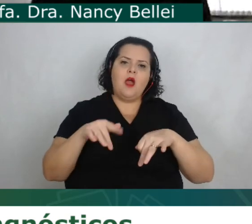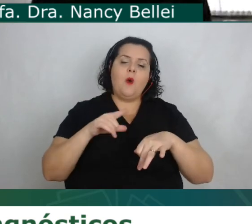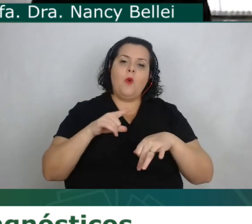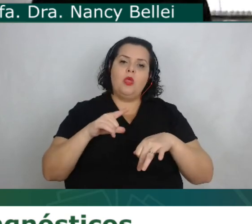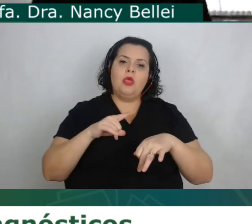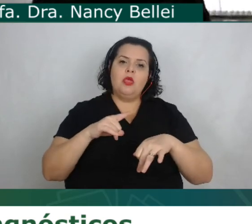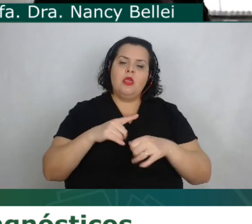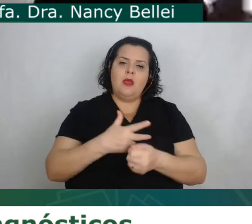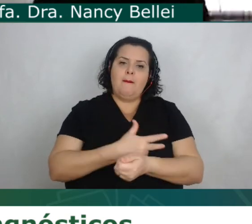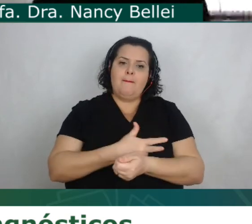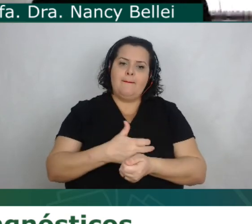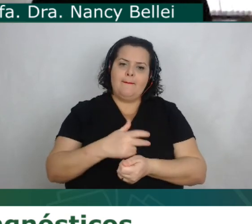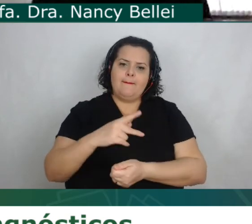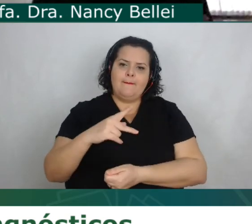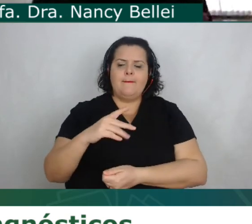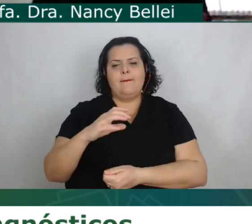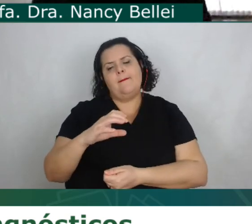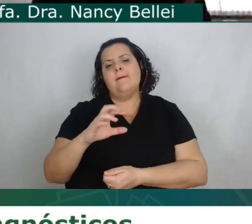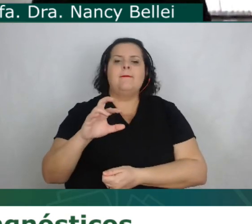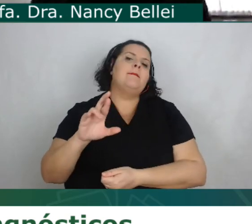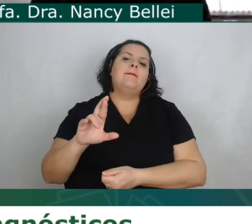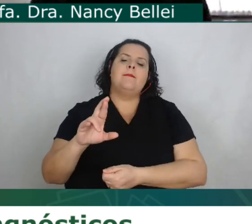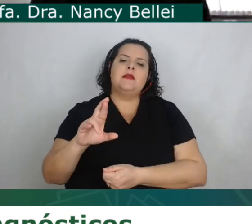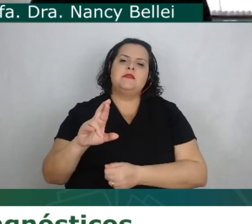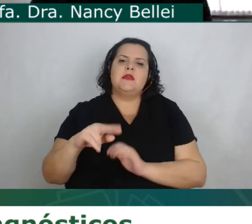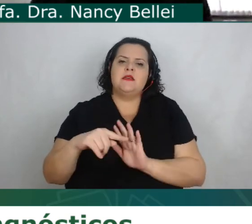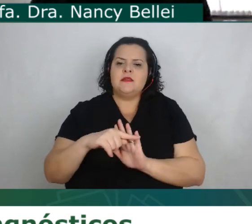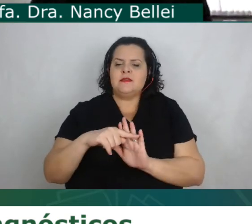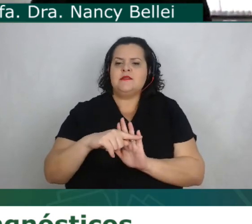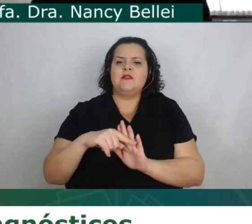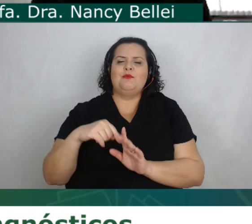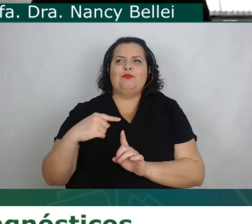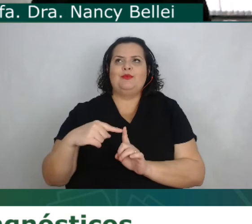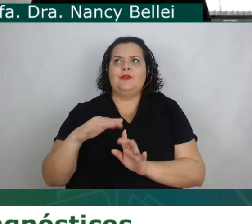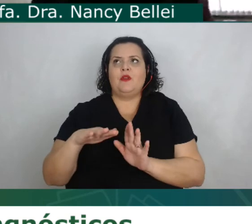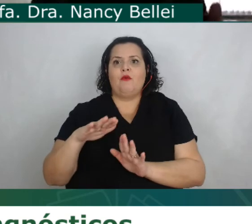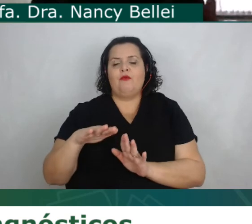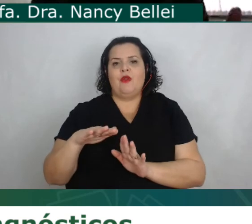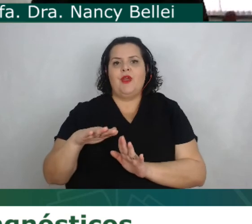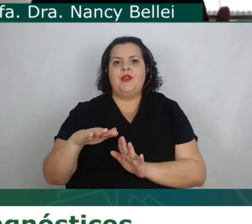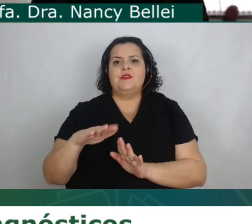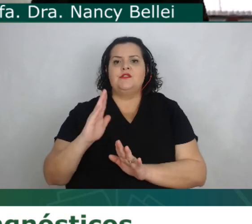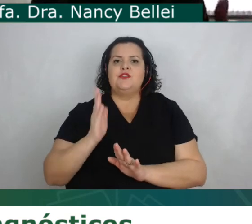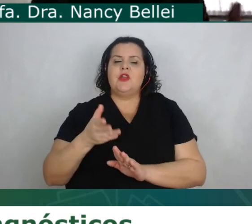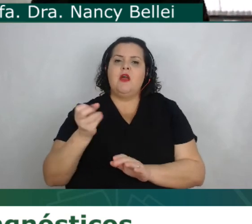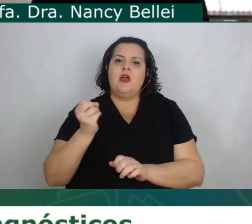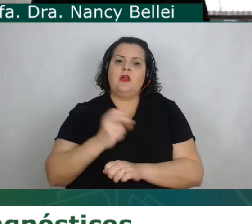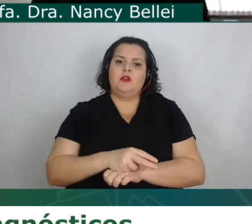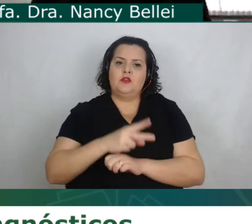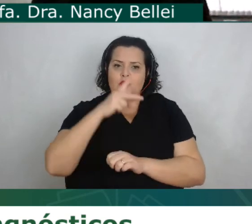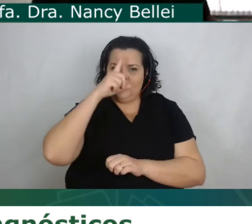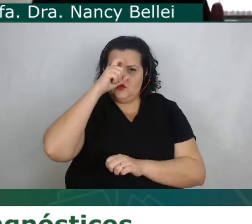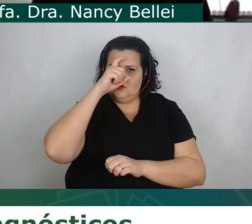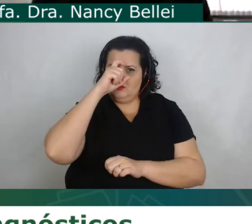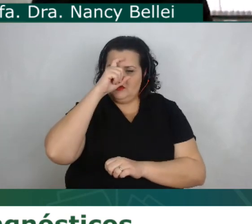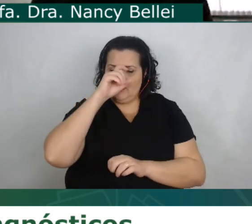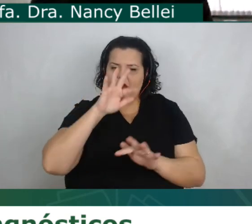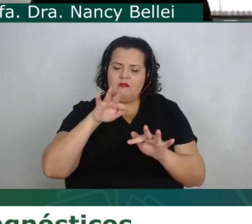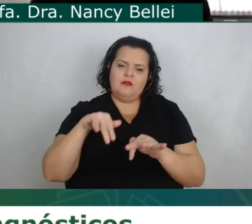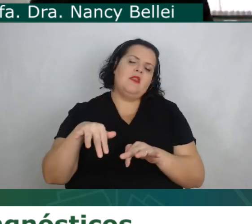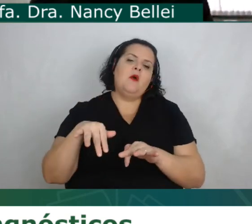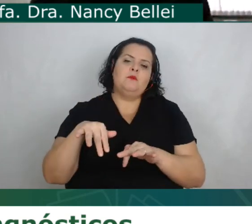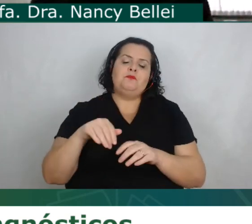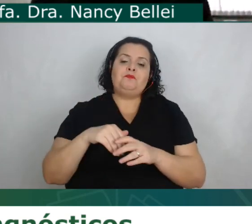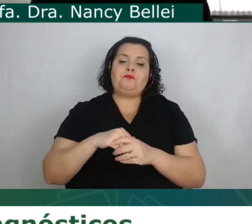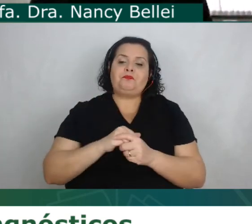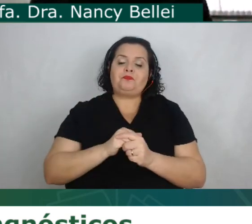internou tardiamente ou, enfim, soltamos um PCR negativo e esse paciente é um quadro suspeito. Em geral,